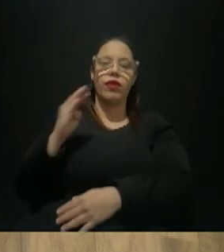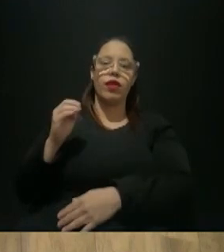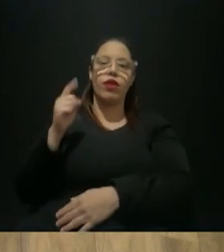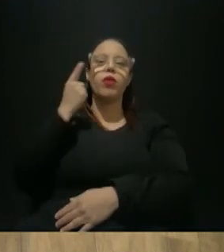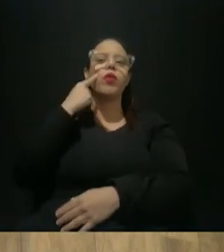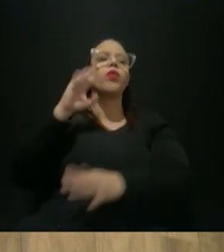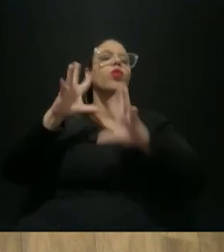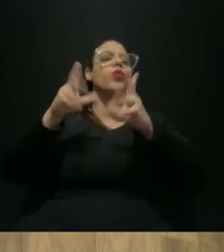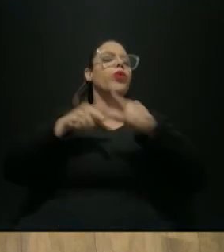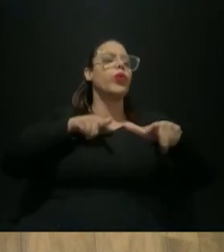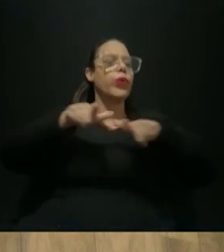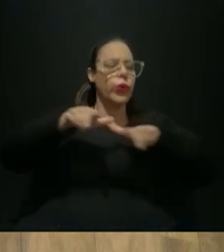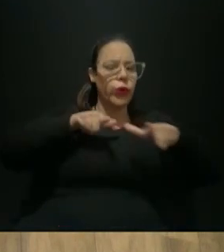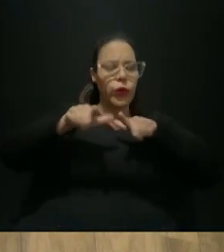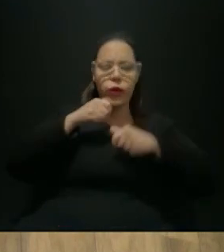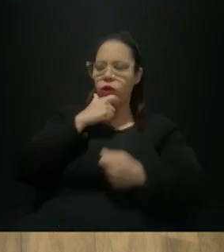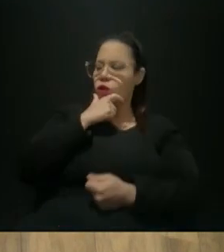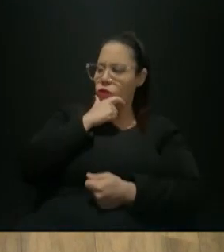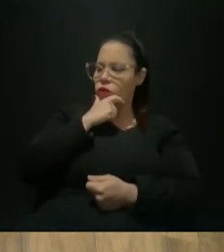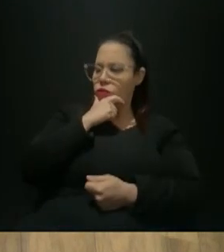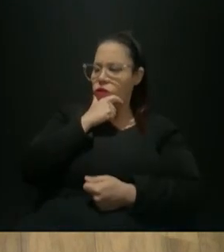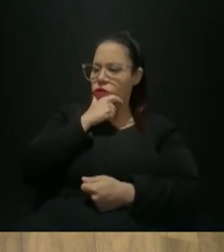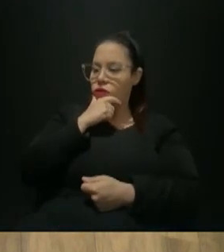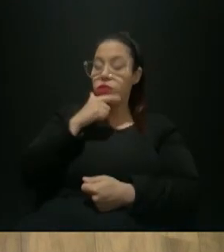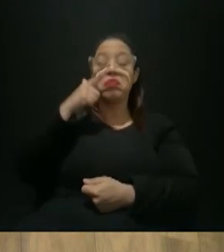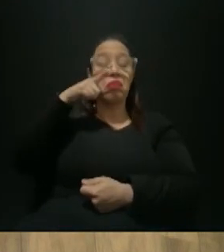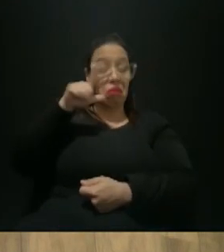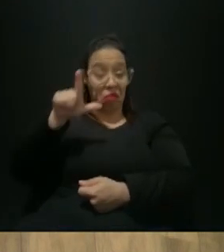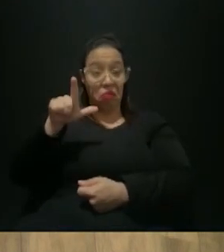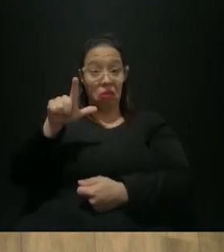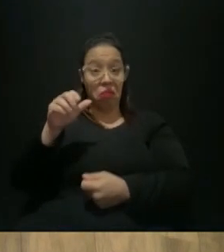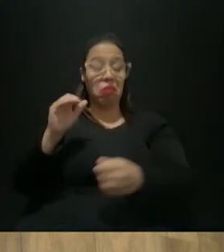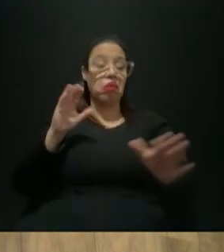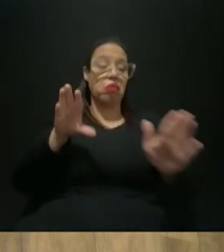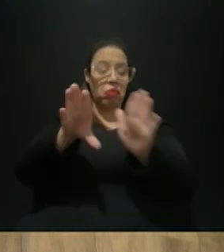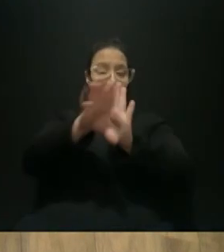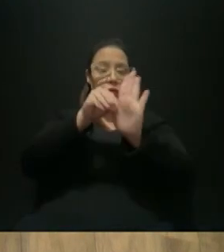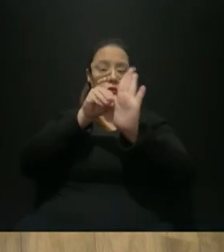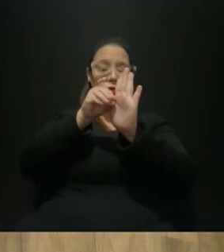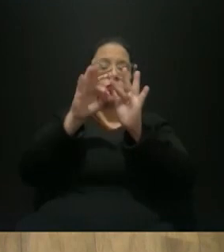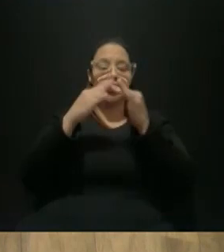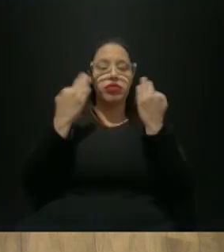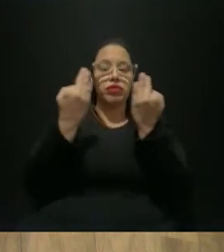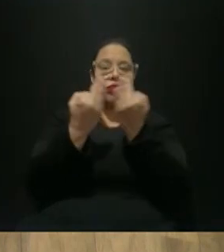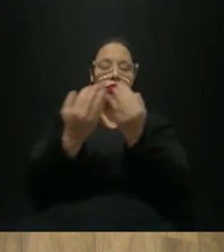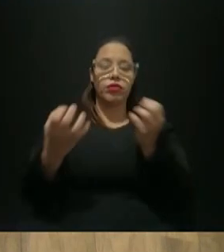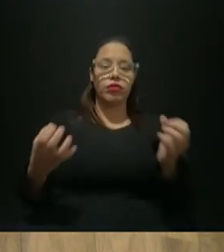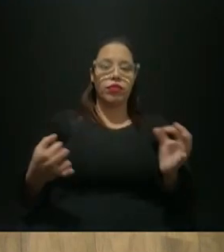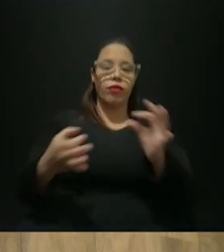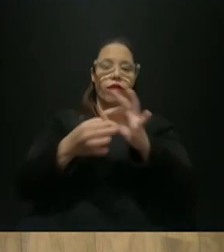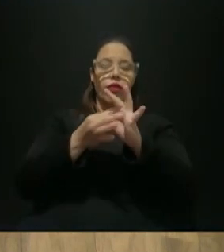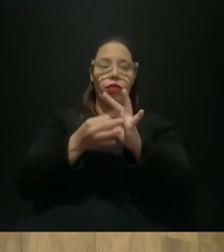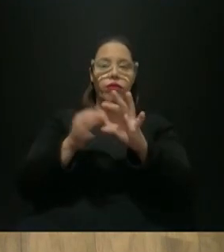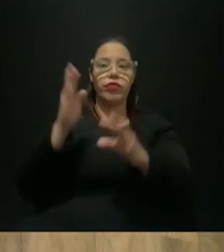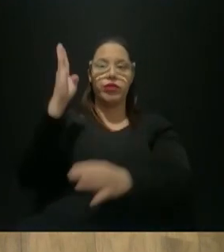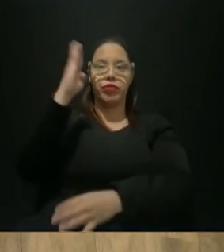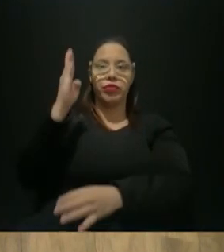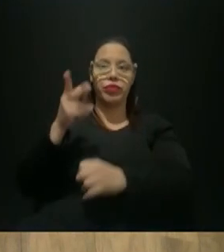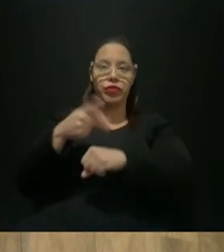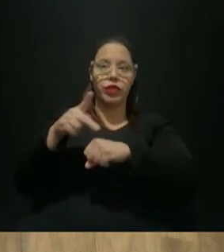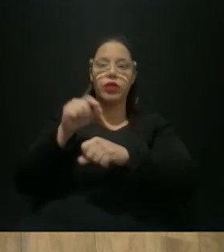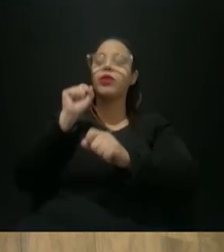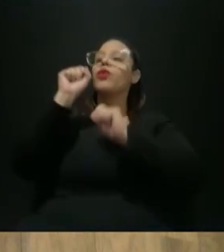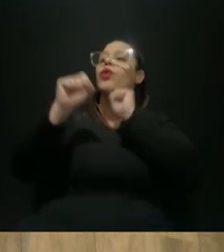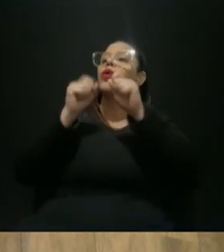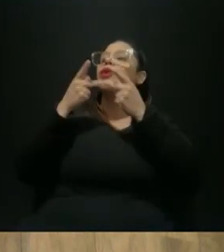para que a gente tenha os melhores modelos de família acolhedora no nosso país, porque agora eu vou dar as boas-vindas